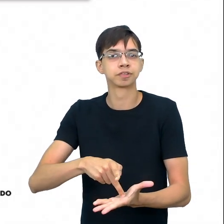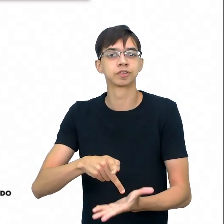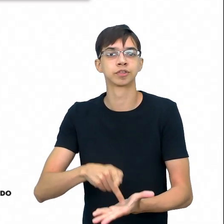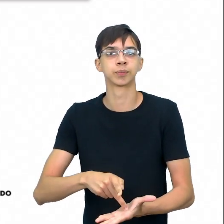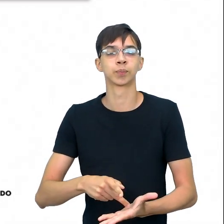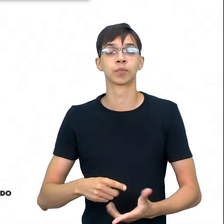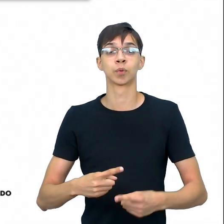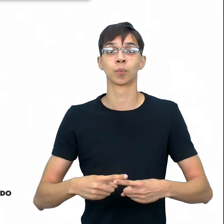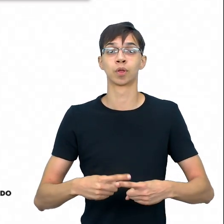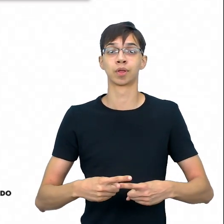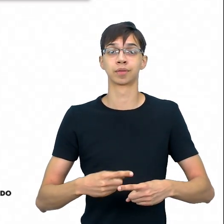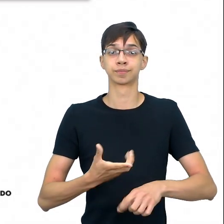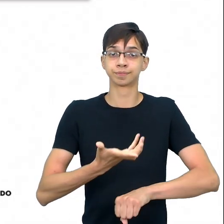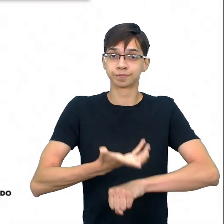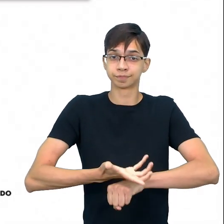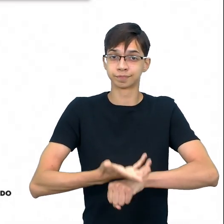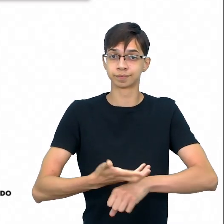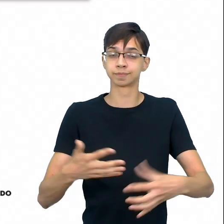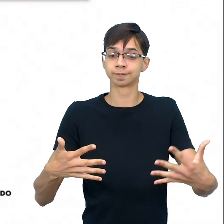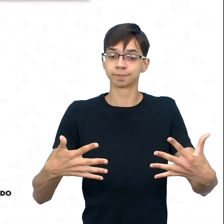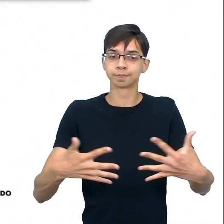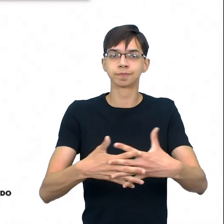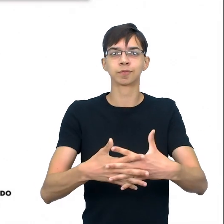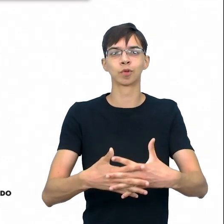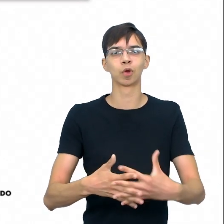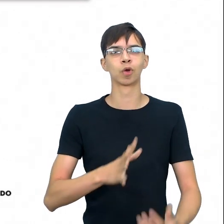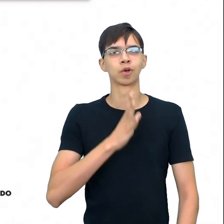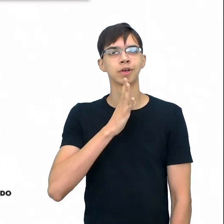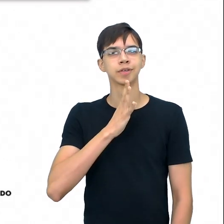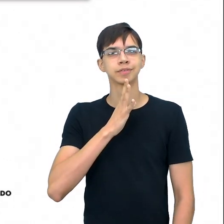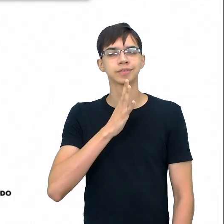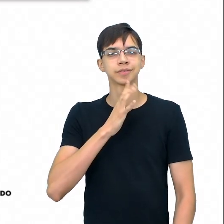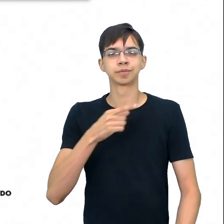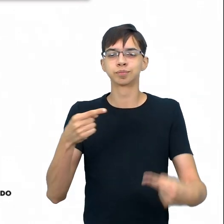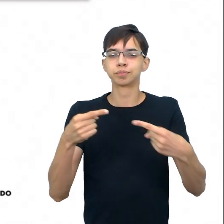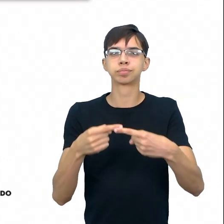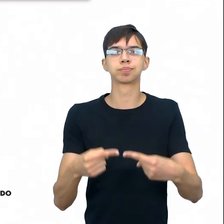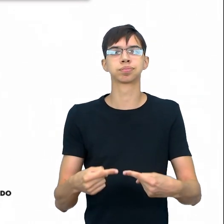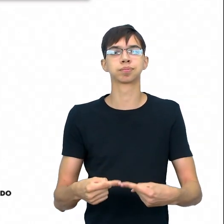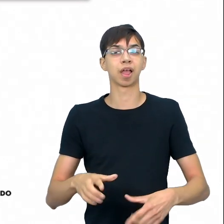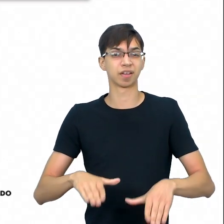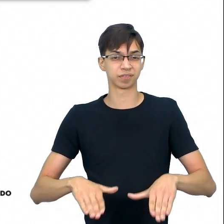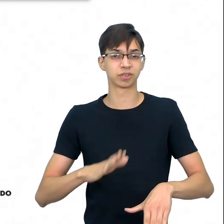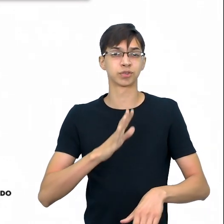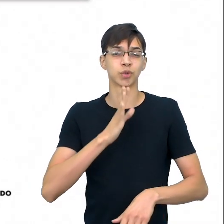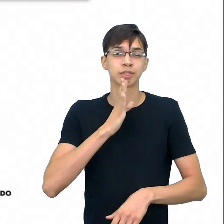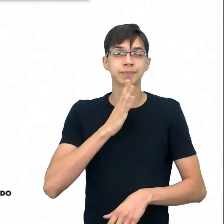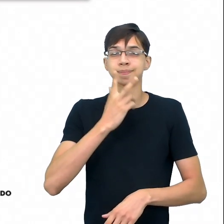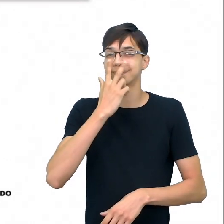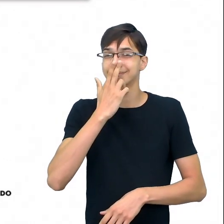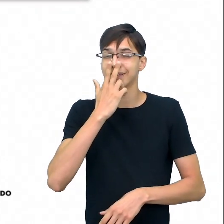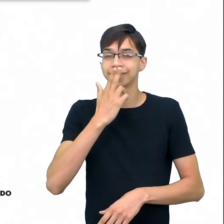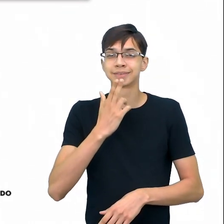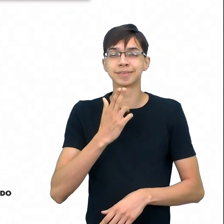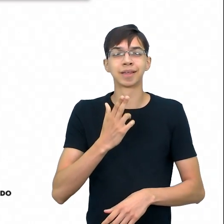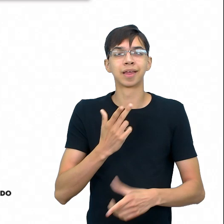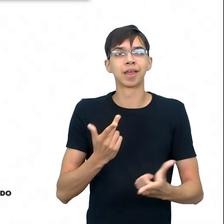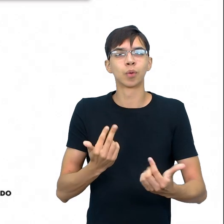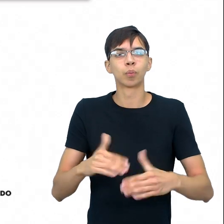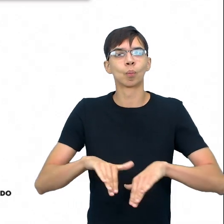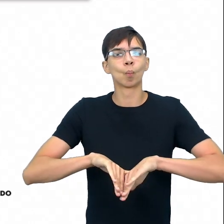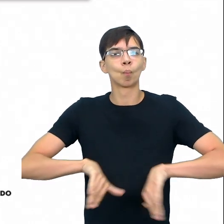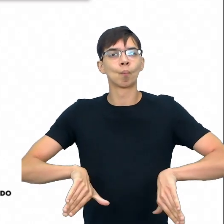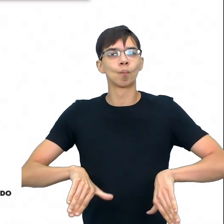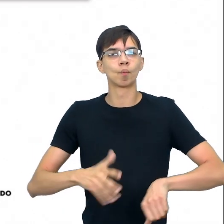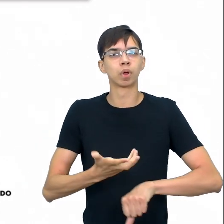a interdisciplinaridade, né? Que o conhecimento ele só é fragmentado às vezes, ou ele foi fragmentado porque eles pensavam que dessa